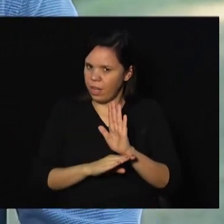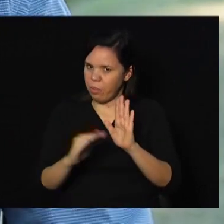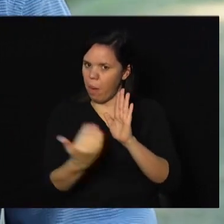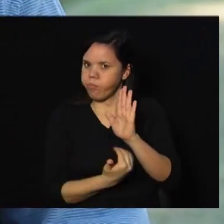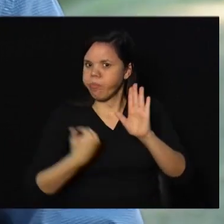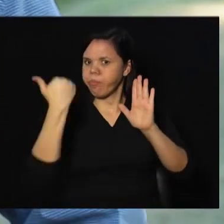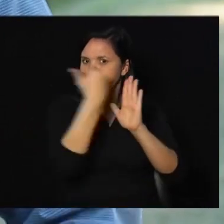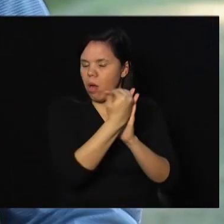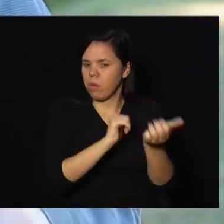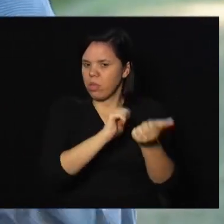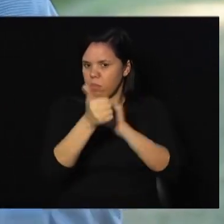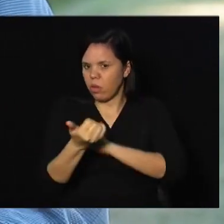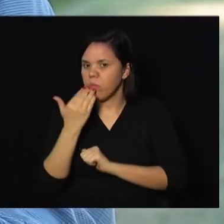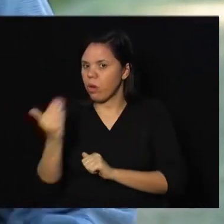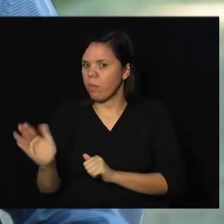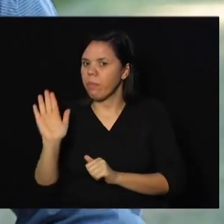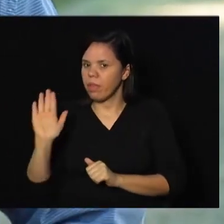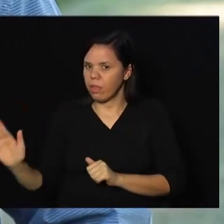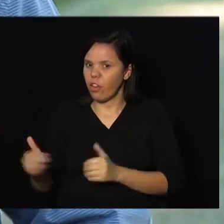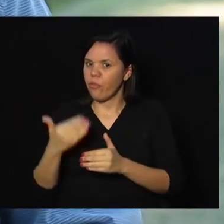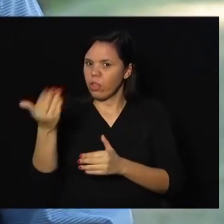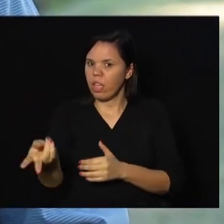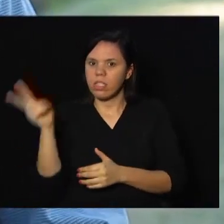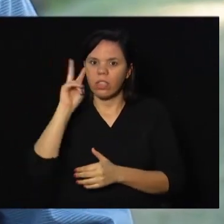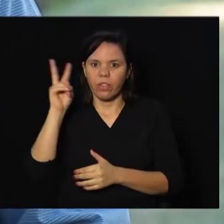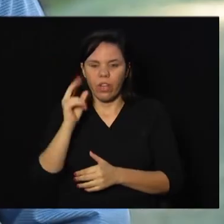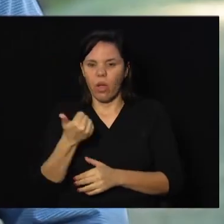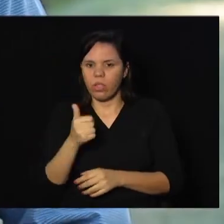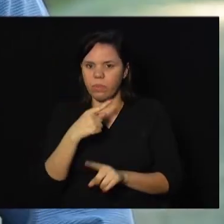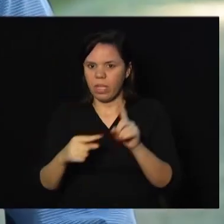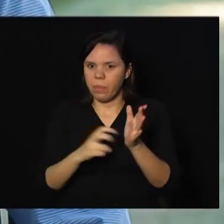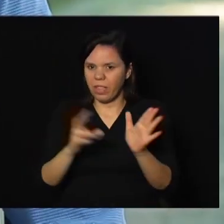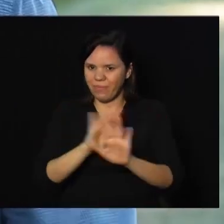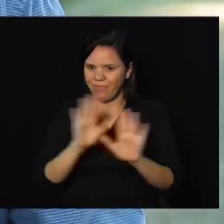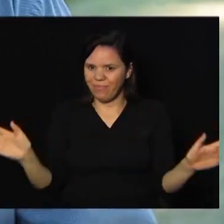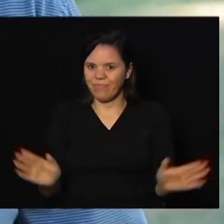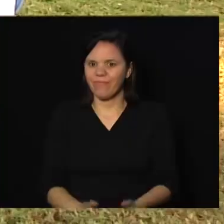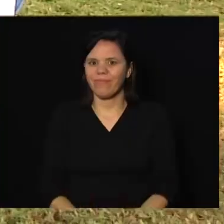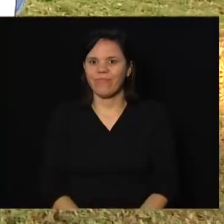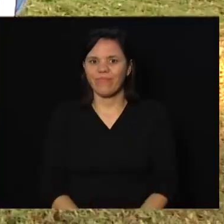por aqui, prometendo voltar na próxima segunda-feira, sempre às 11h30 da manhã. Até lá!